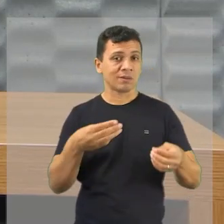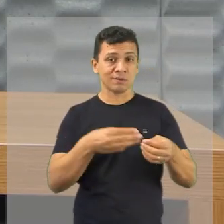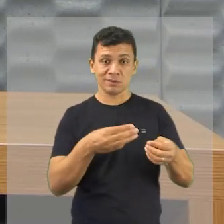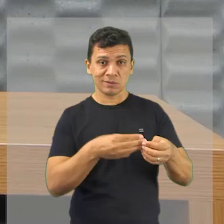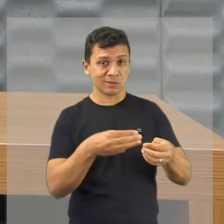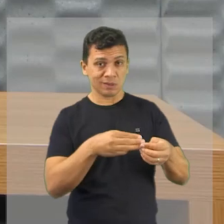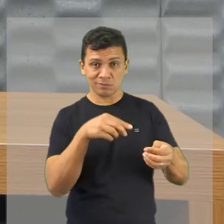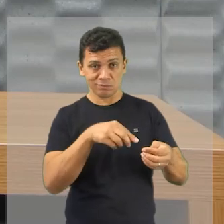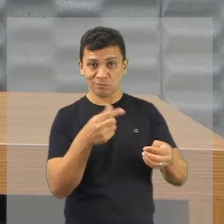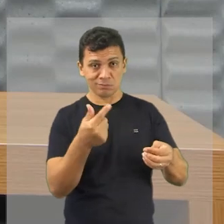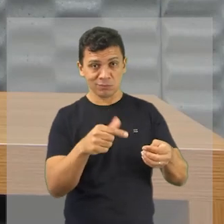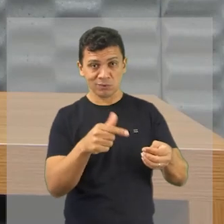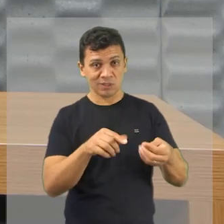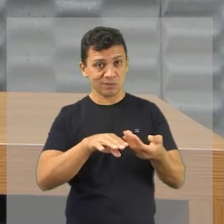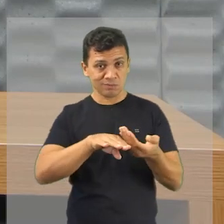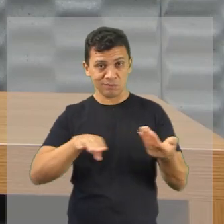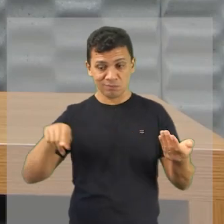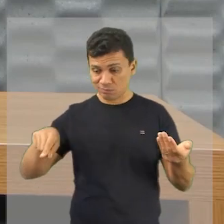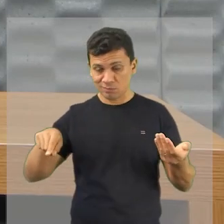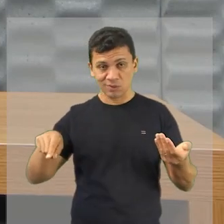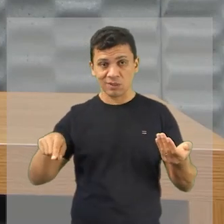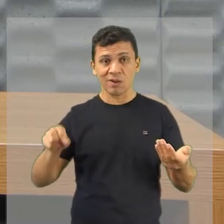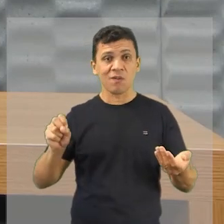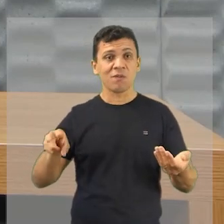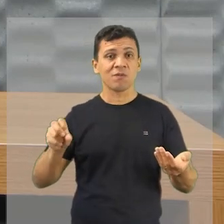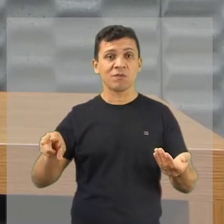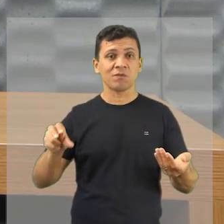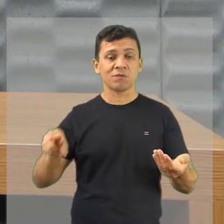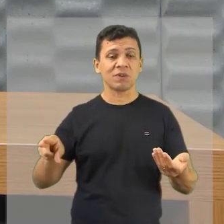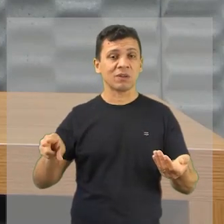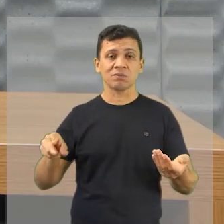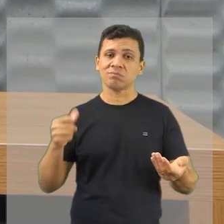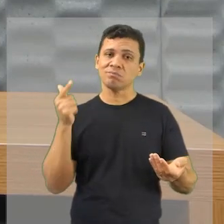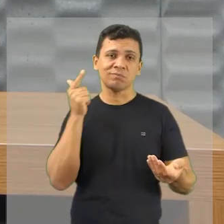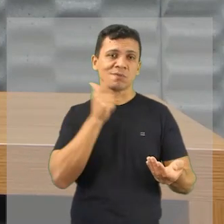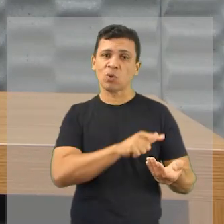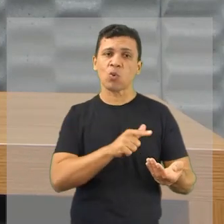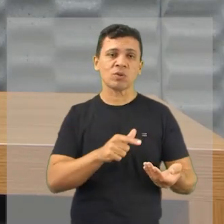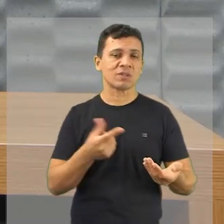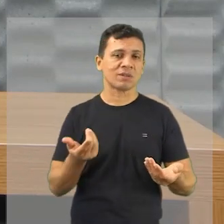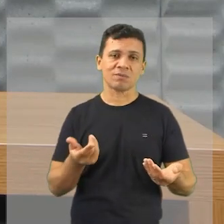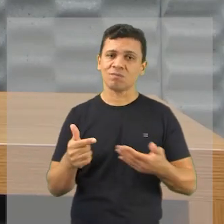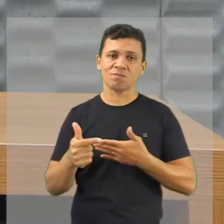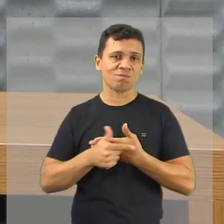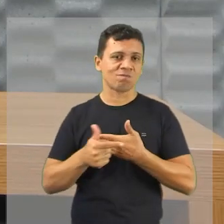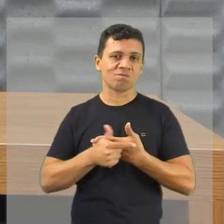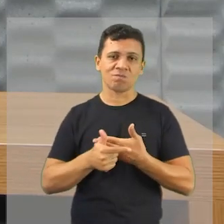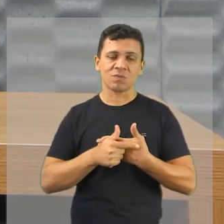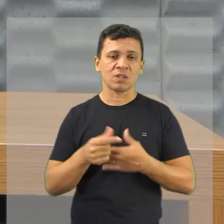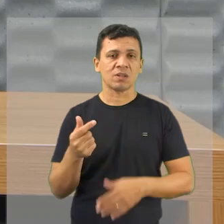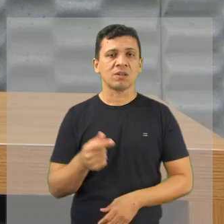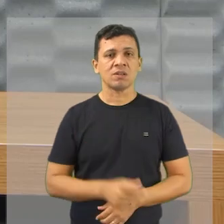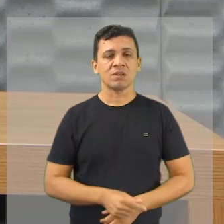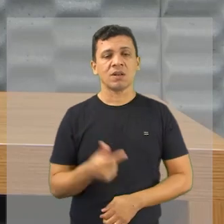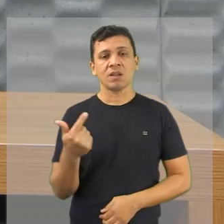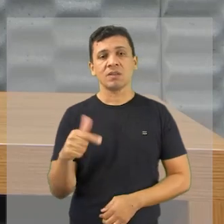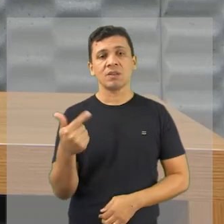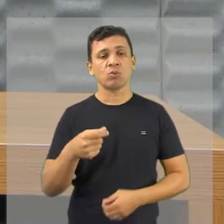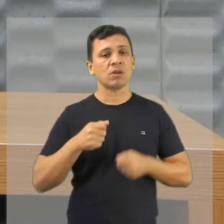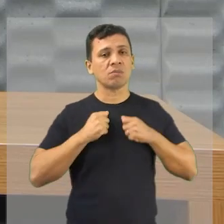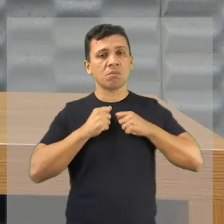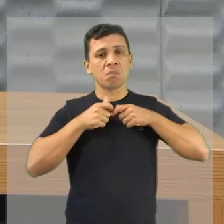não conseguem ali manter as suas atividades, eles não conseguem se reproduzir, eles não têm metabolismos,